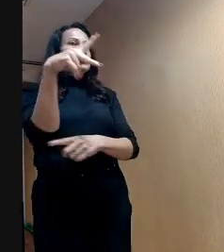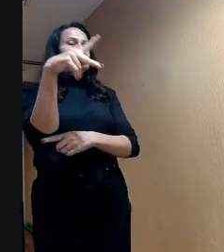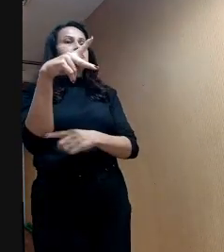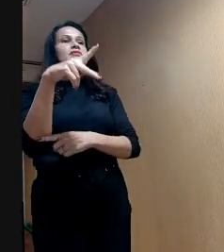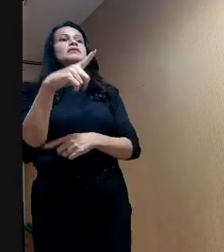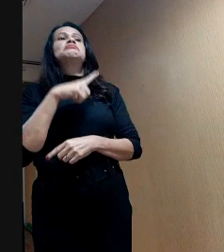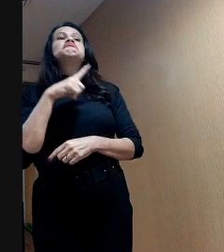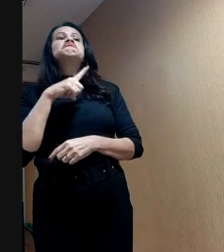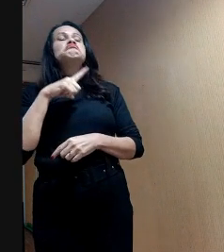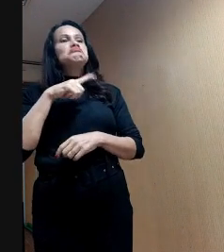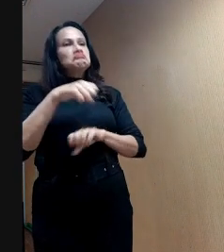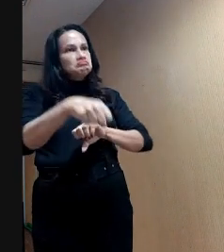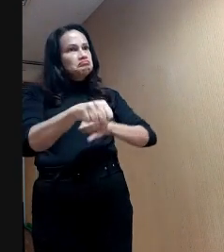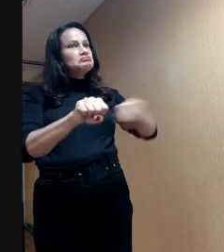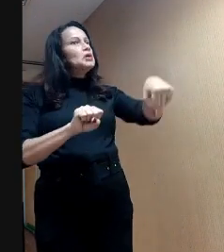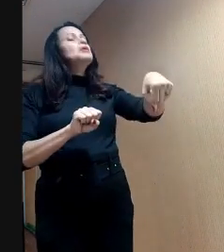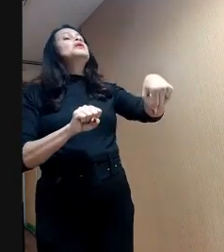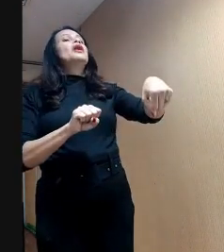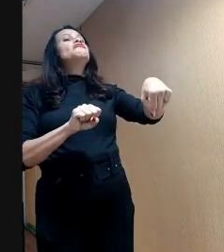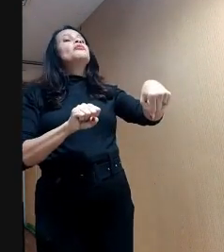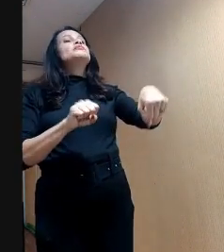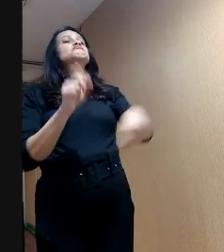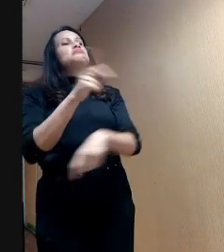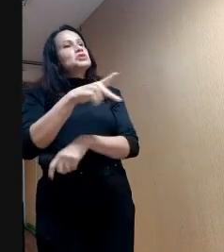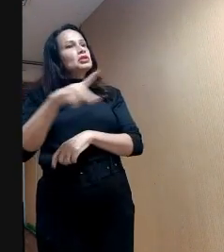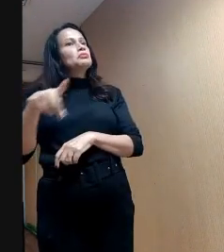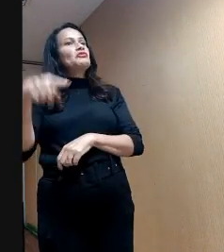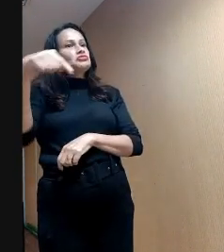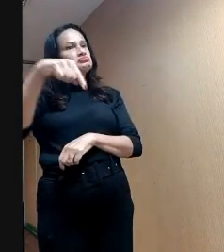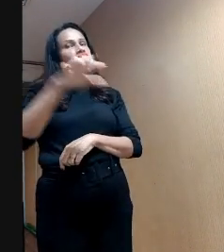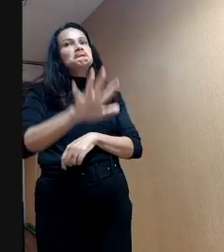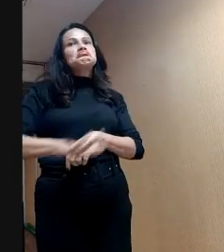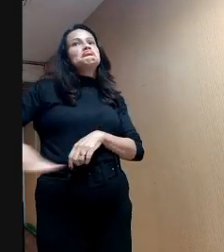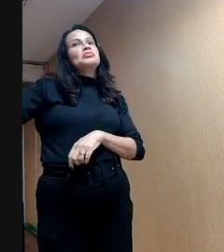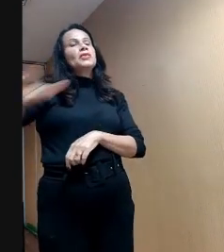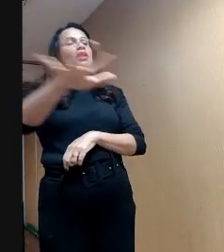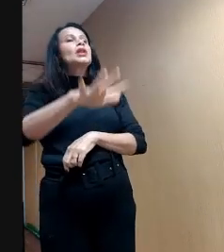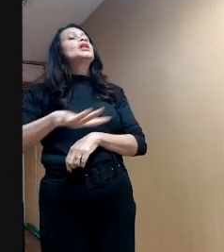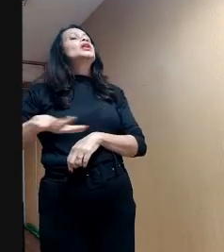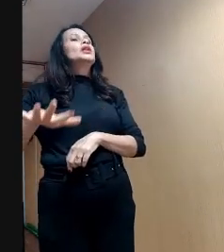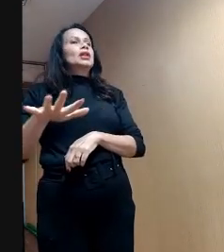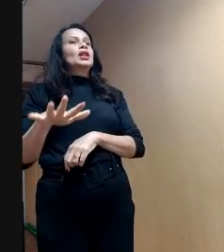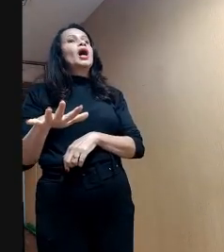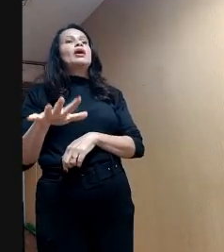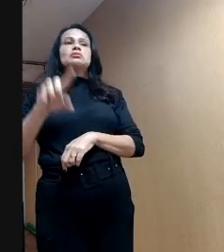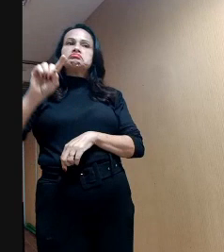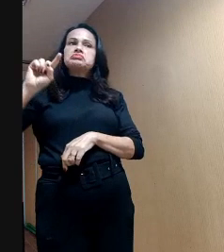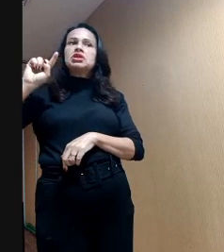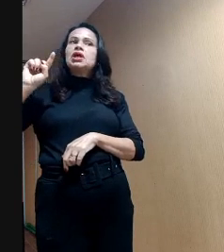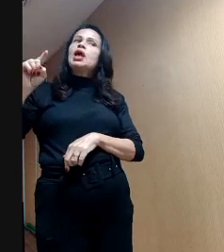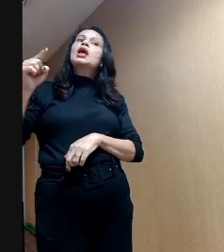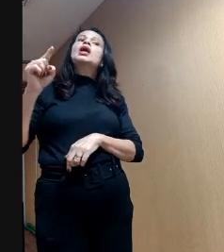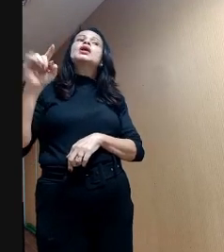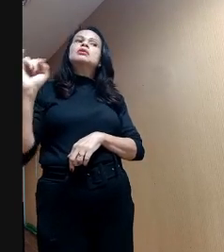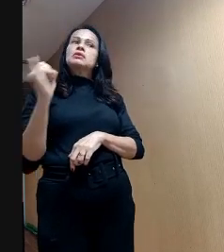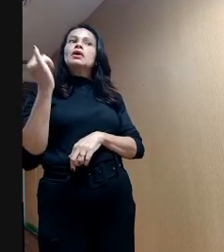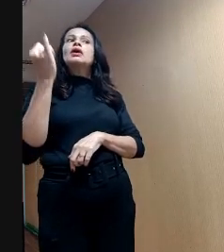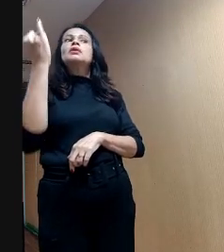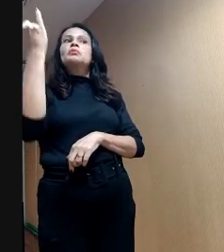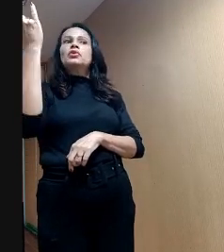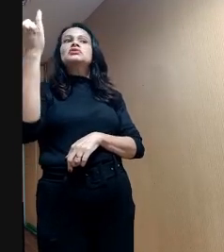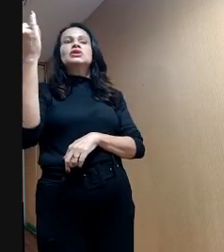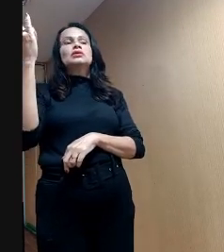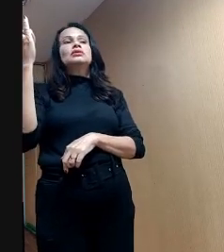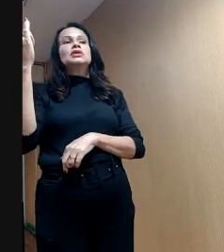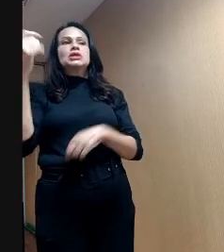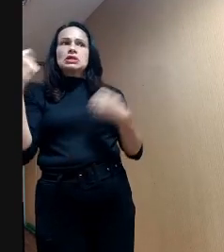formação de docentes nesta área, né? Uma área que é fundamental, que tem toda uma carência